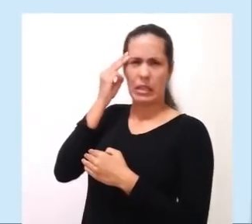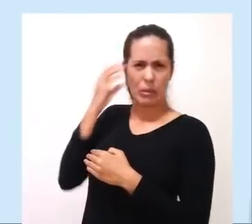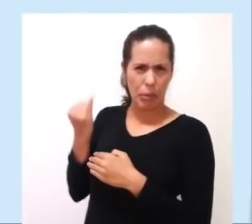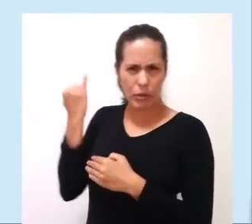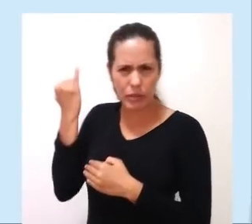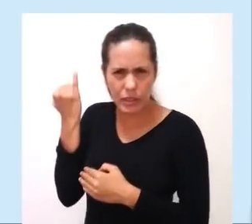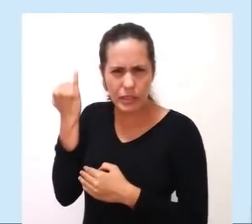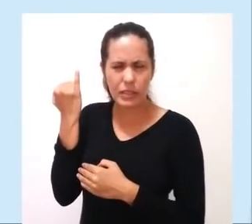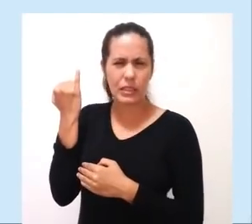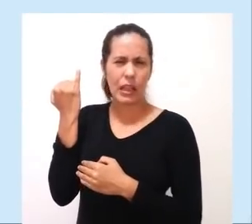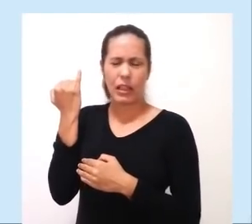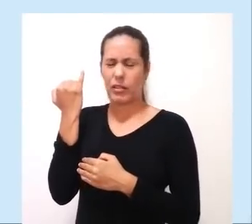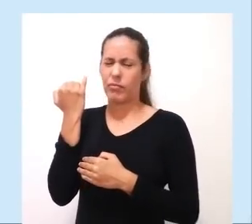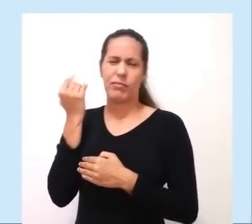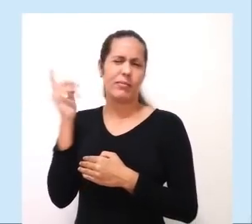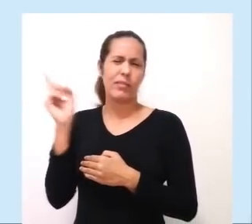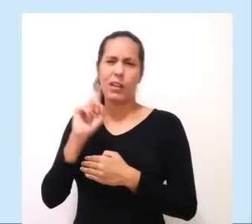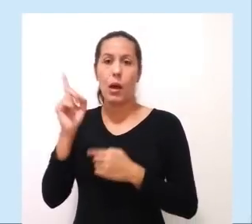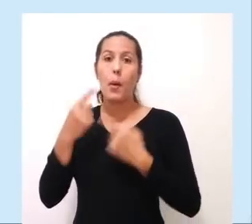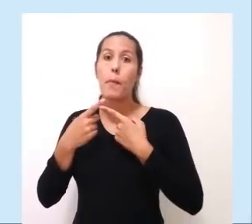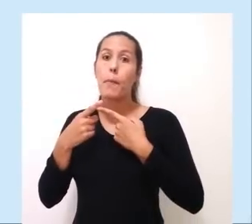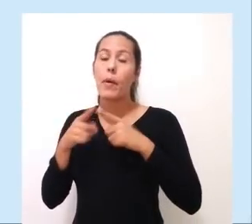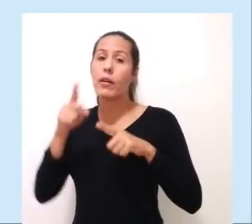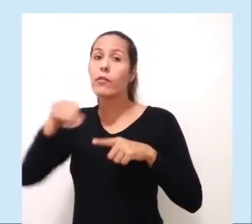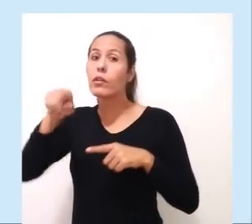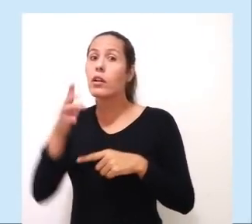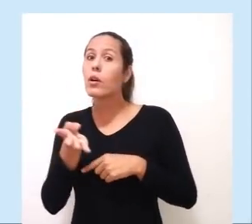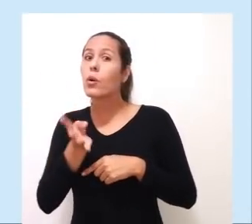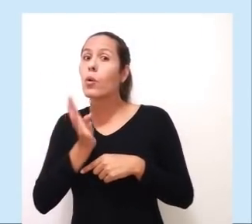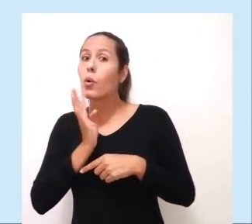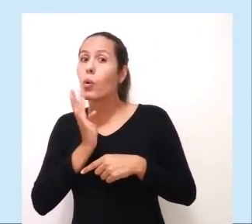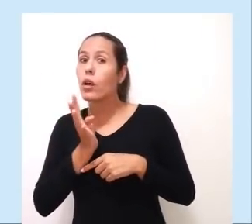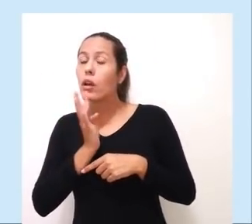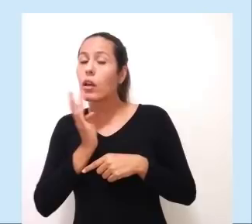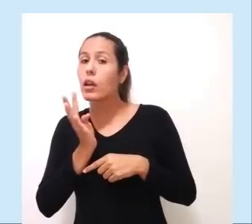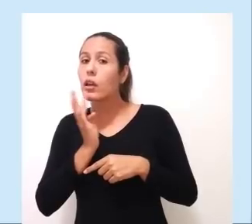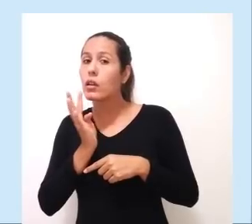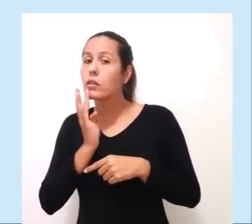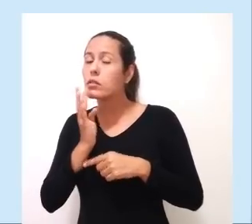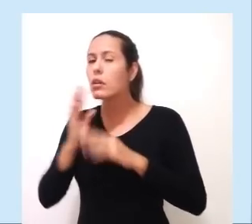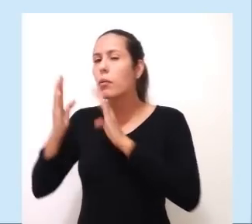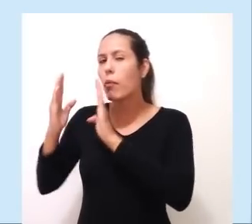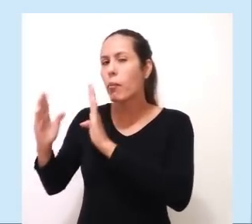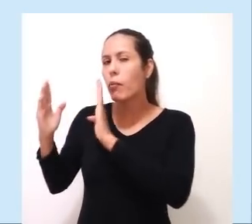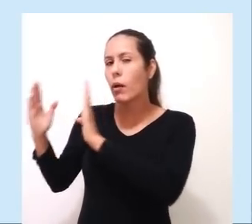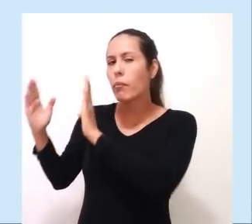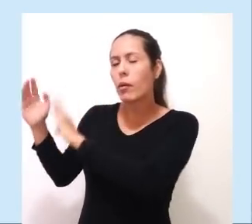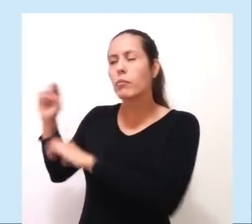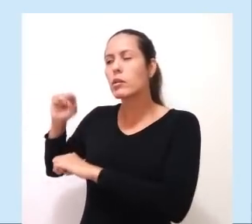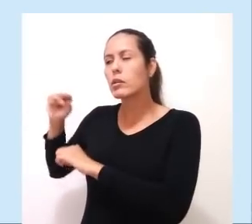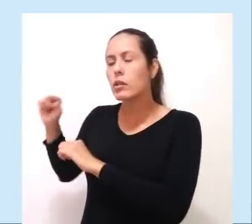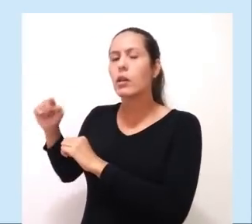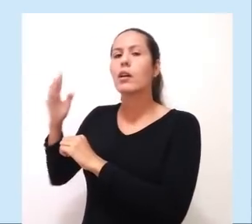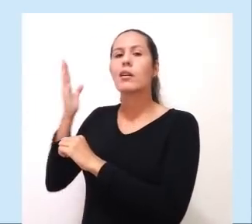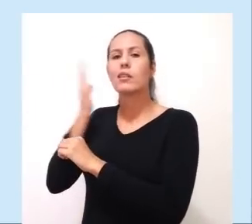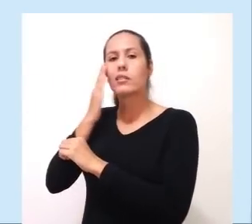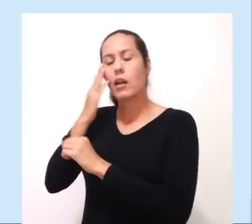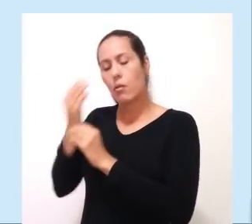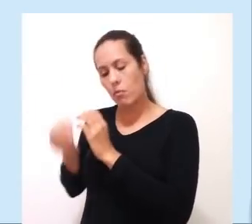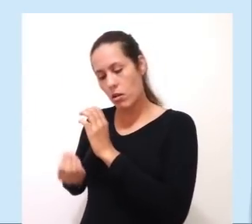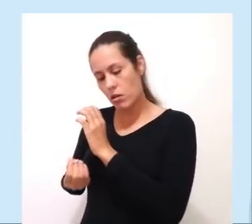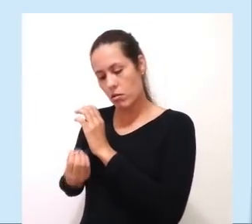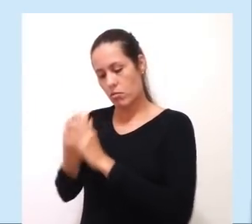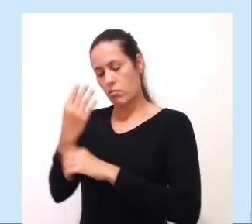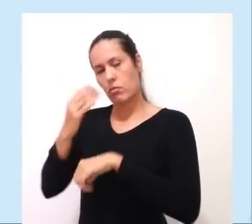Como se dizia antigamente, decorá-los, certo? Mas sim você conhecer esses tempos verbais, conhecer e saber construir a